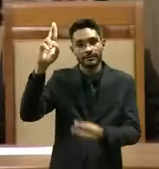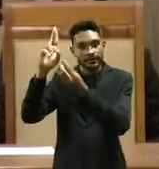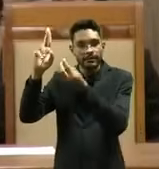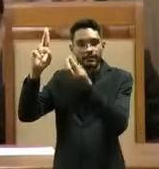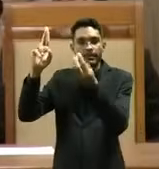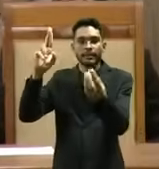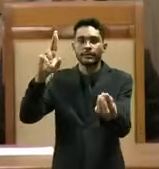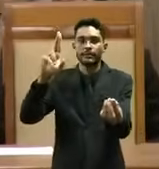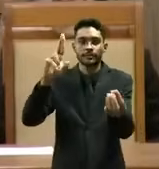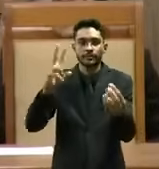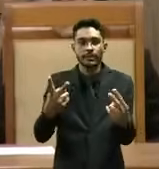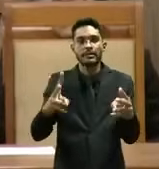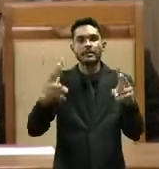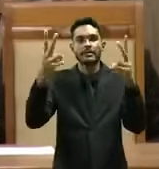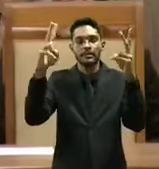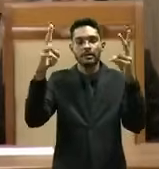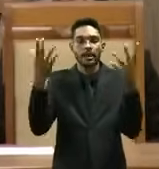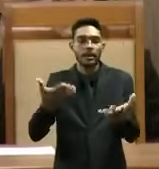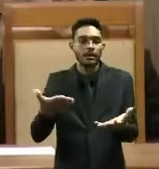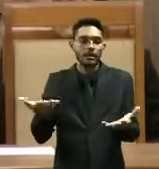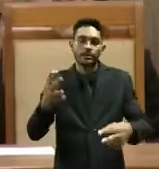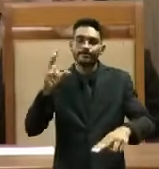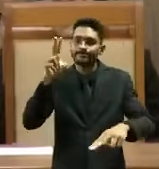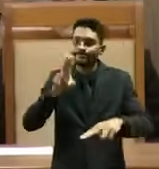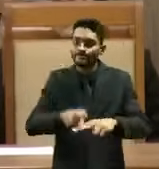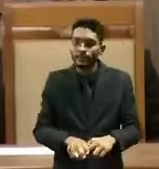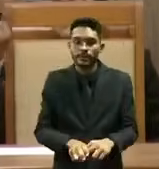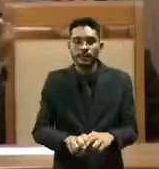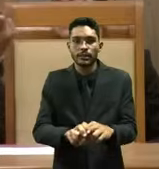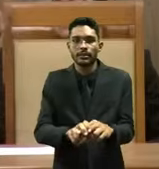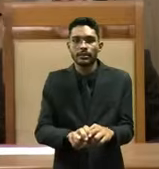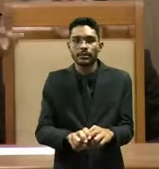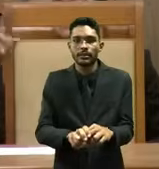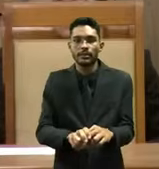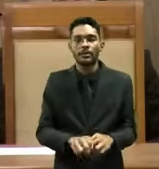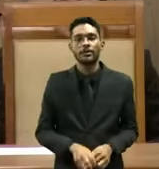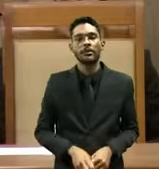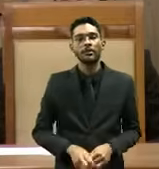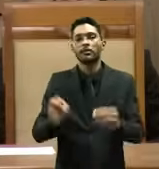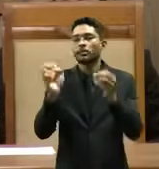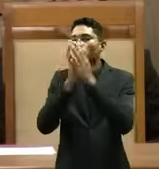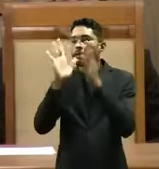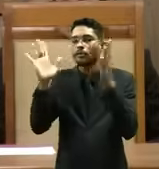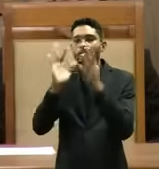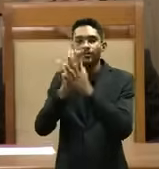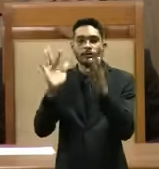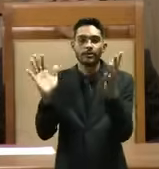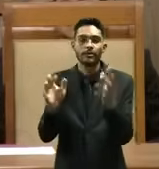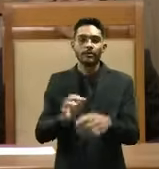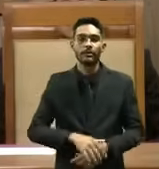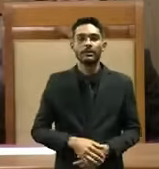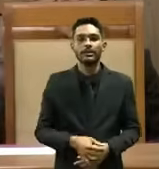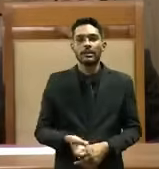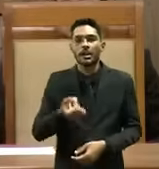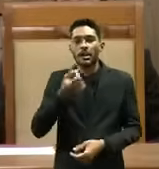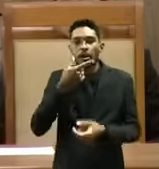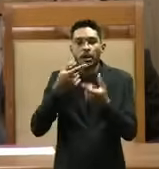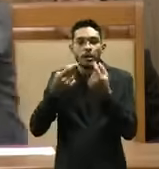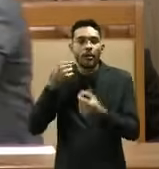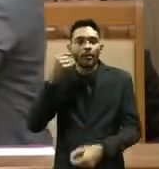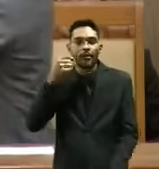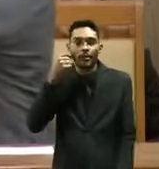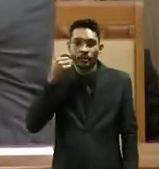senta num banco desse aí não glorifica é só bebendo água é o chiclete velho na boca é o